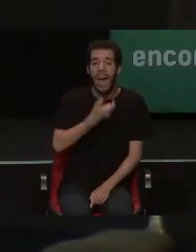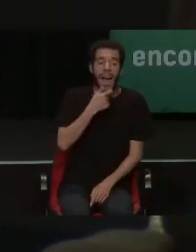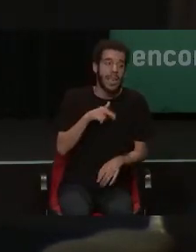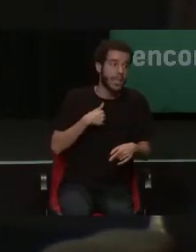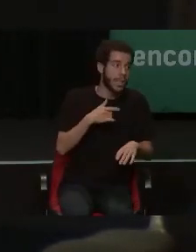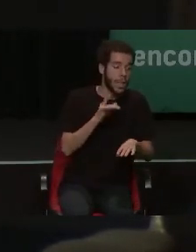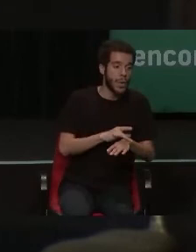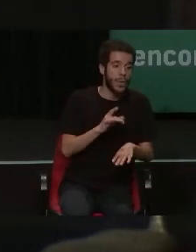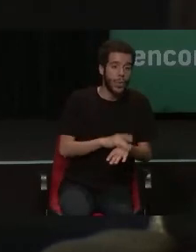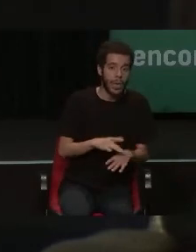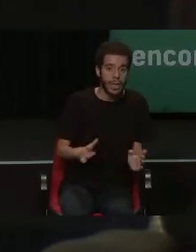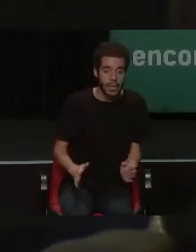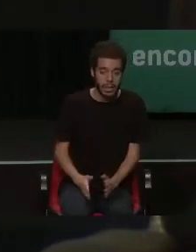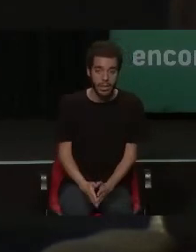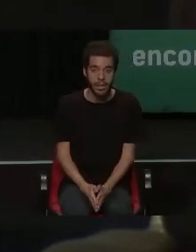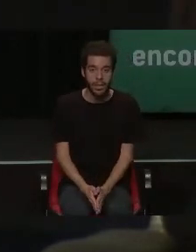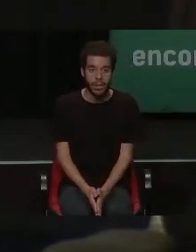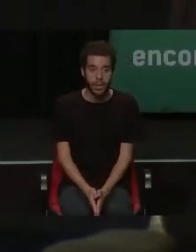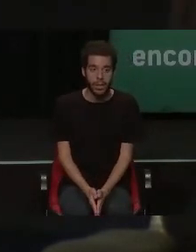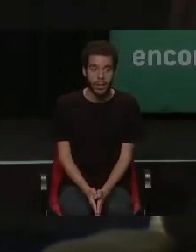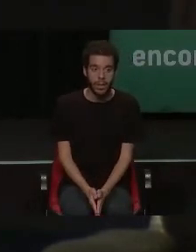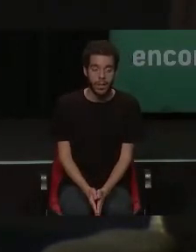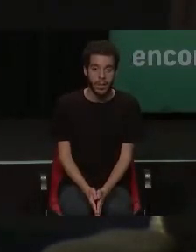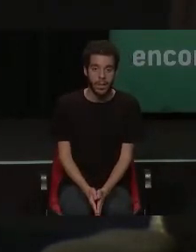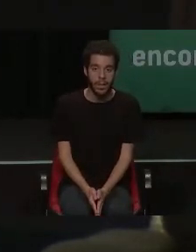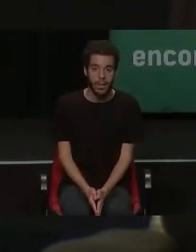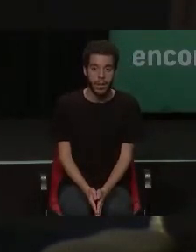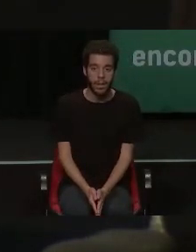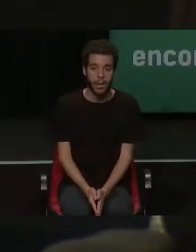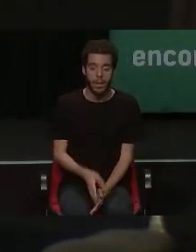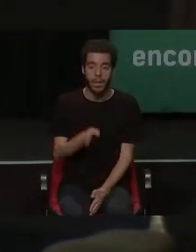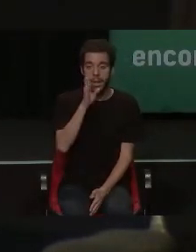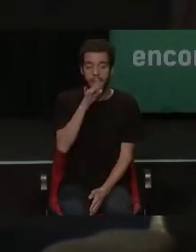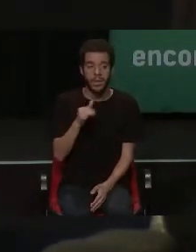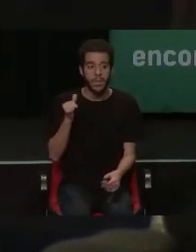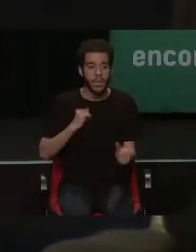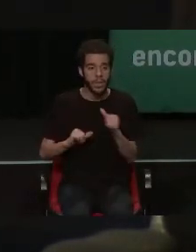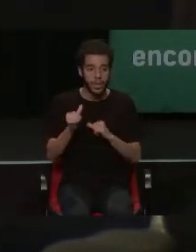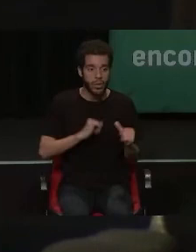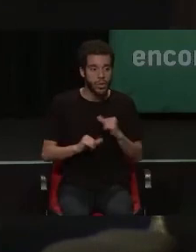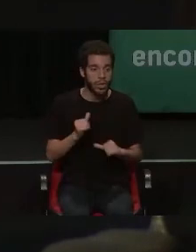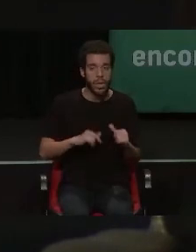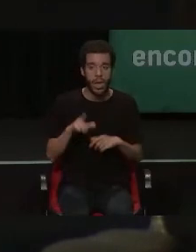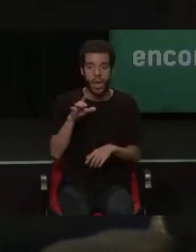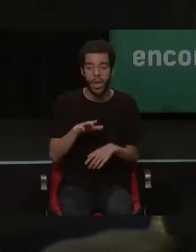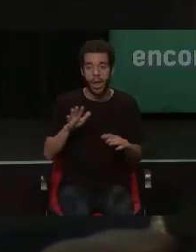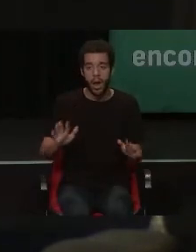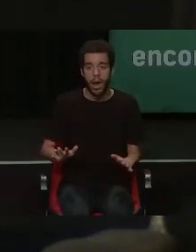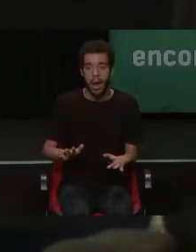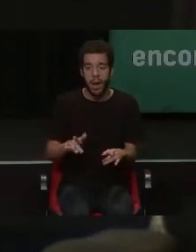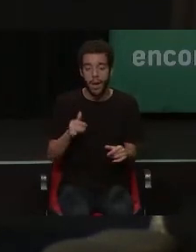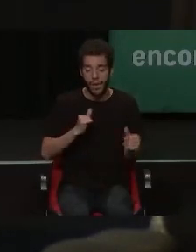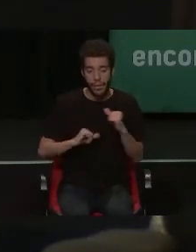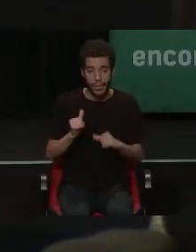Exatamente. Estar doente e pode, eventualmente, ao fazer uma cirurgia eletiva, ter que fazer uma cirurgia eletiva,